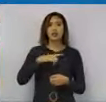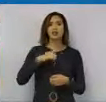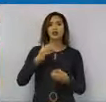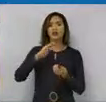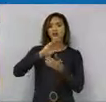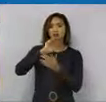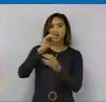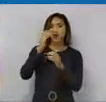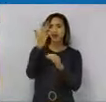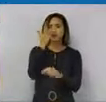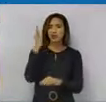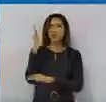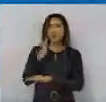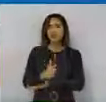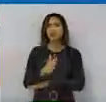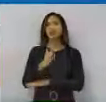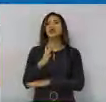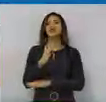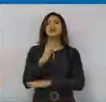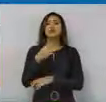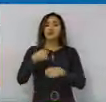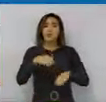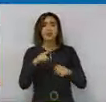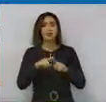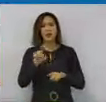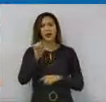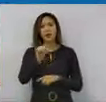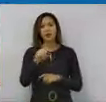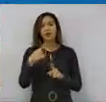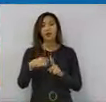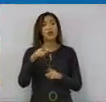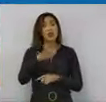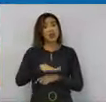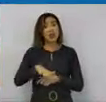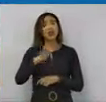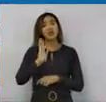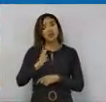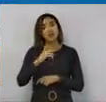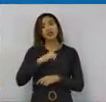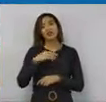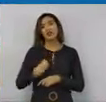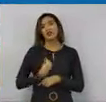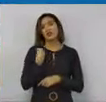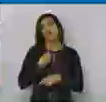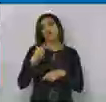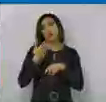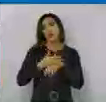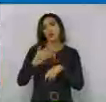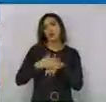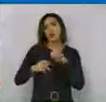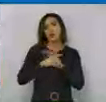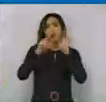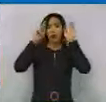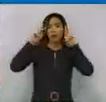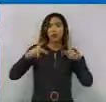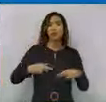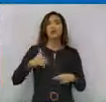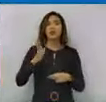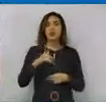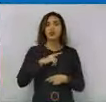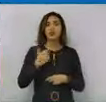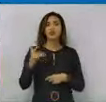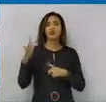que nós identificamos como não relevante, porque já é em uma área antropizada, já tem um inventário florestal da área, já existem autorizações